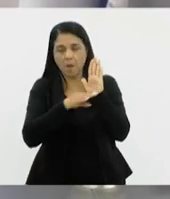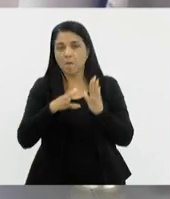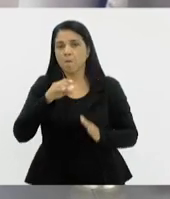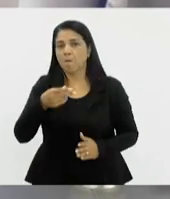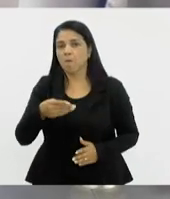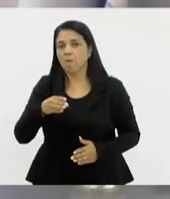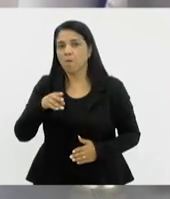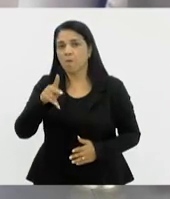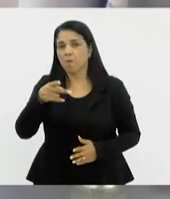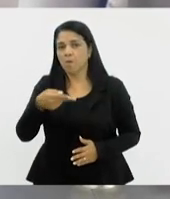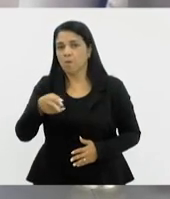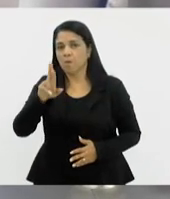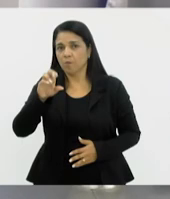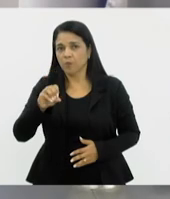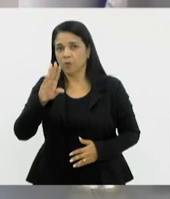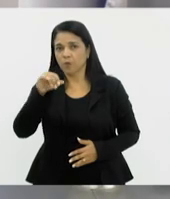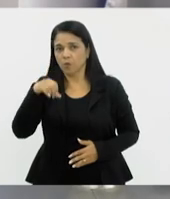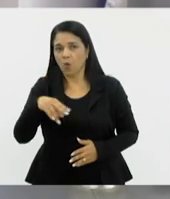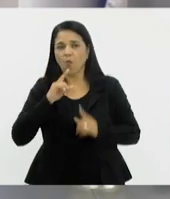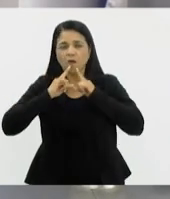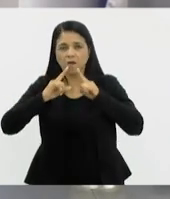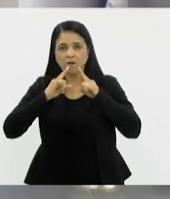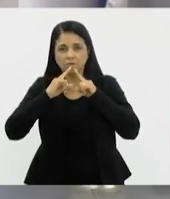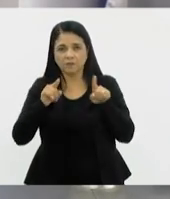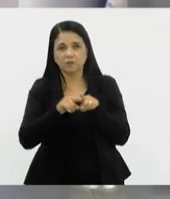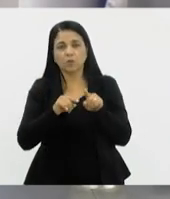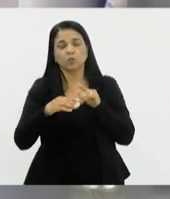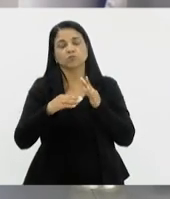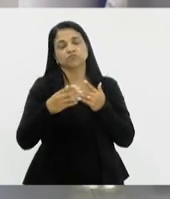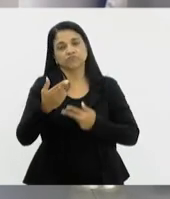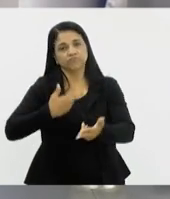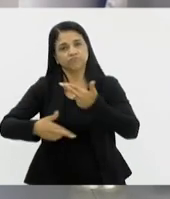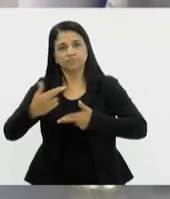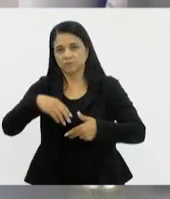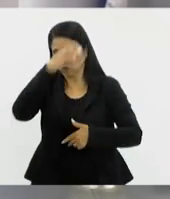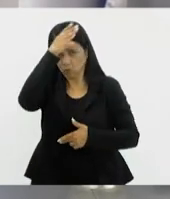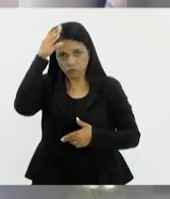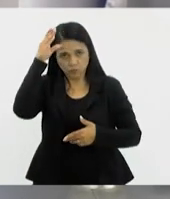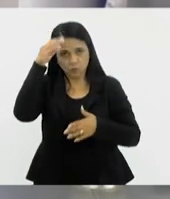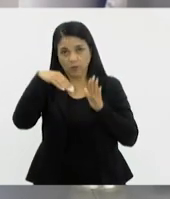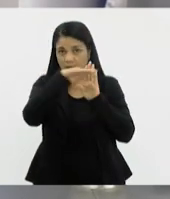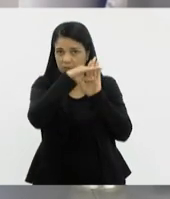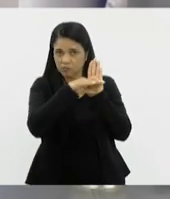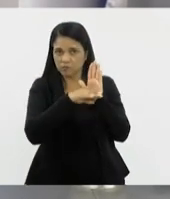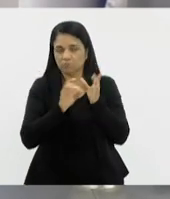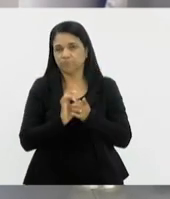de reclamações no relacionamento com o consumidor.